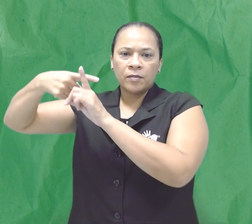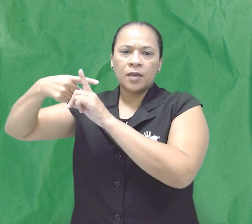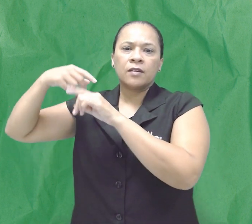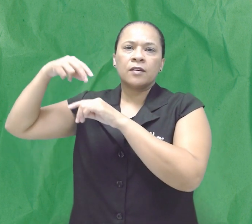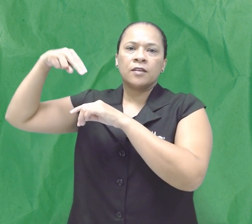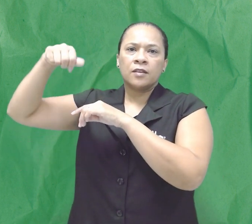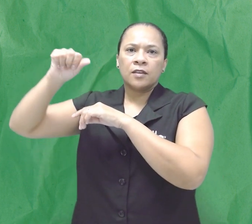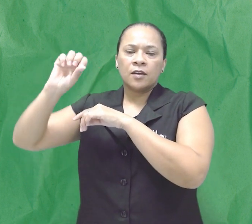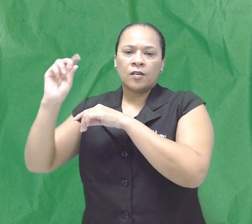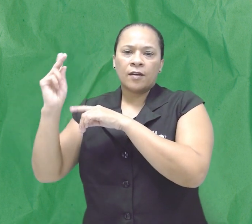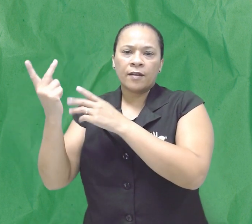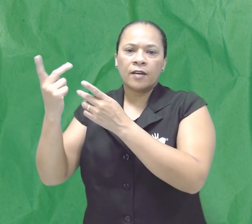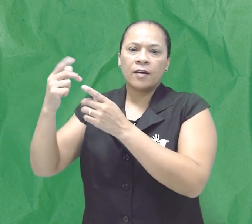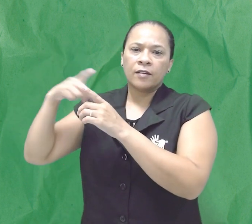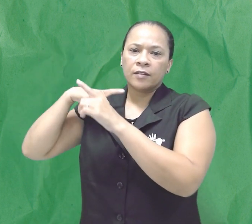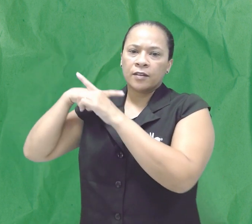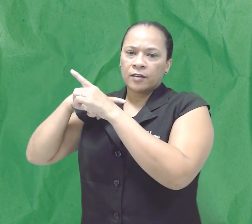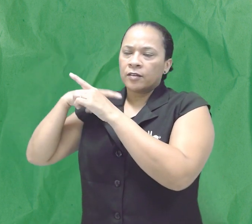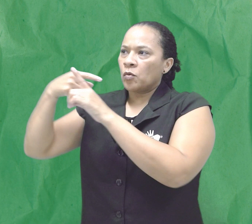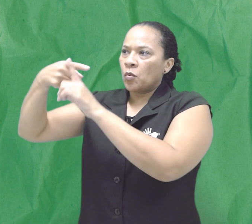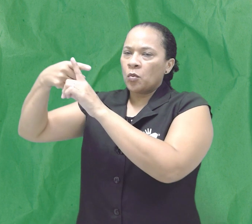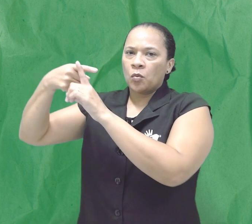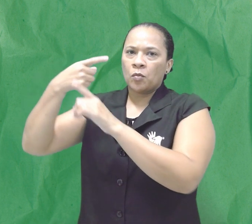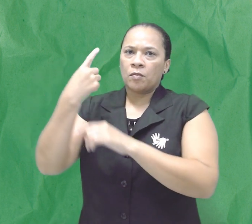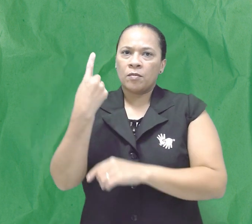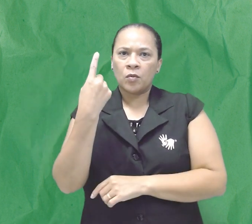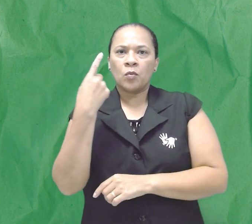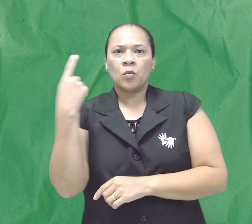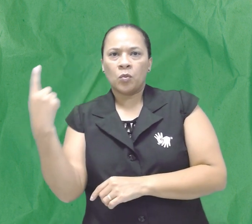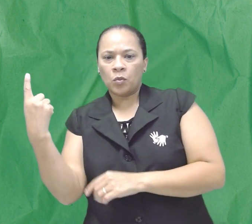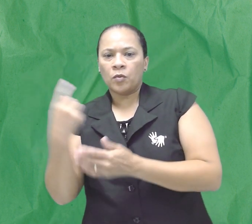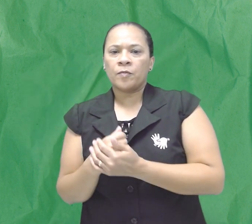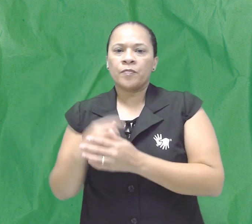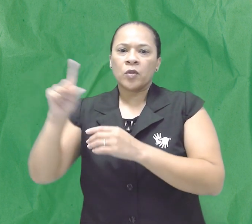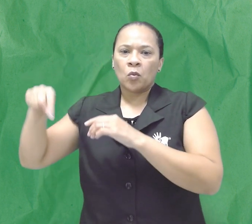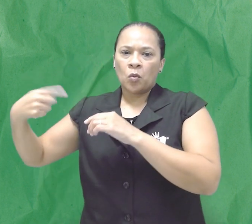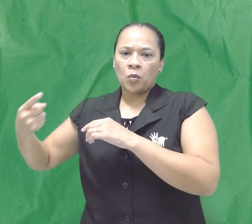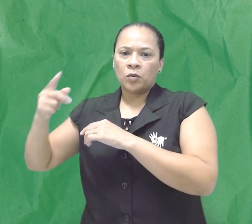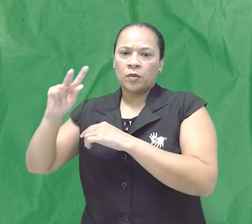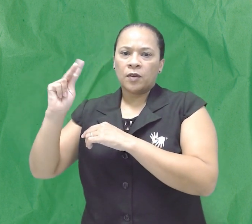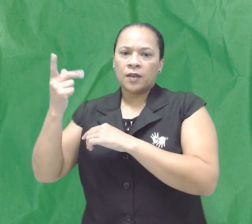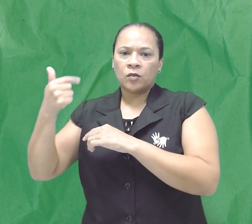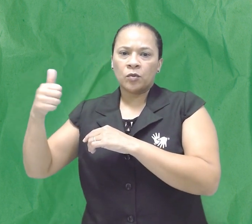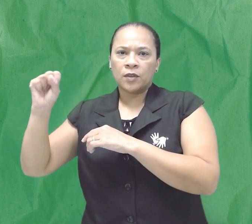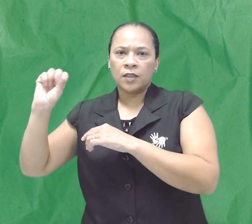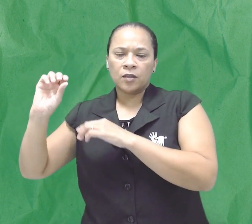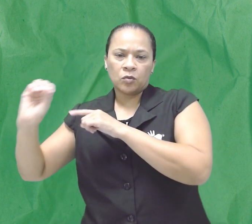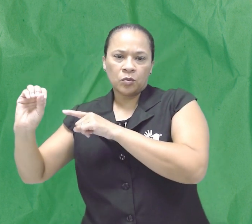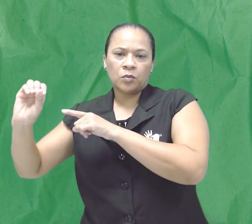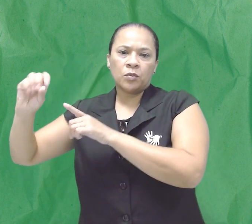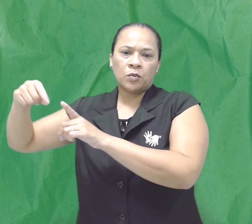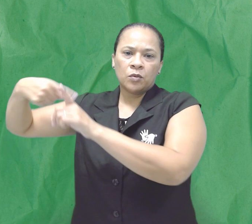Os coeficientes estequiométricos aqui é 1:1. Uma outra reação é o ácido sulfúrico reagindo com o mesmo hidróxido de